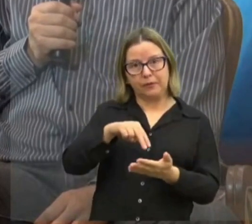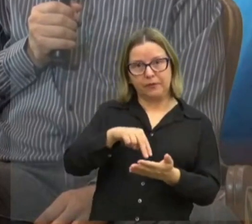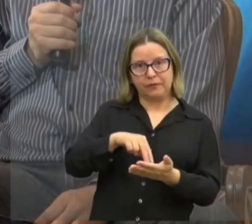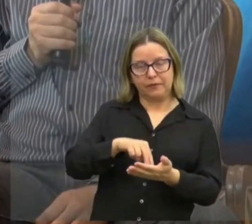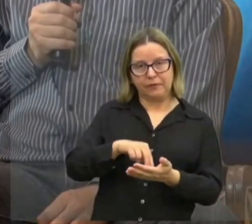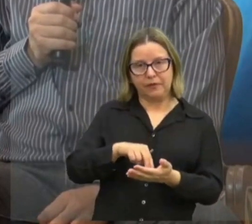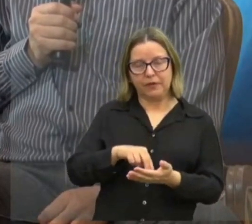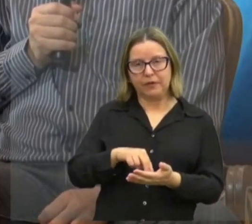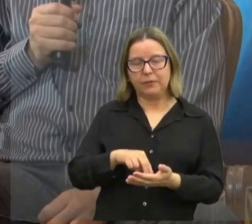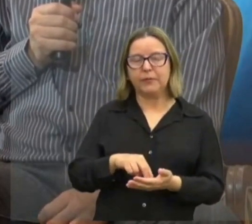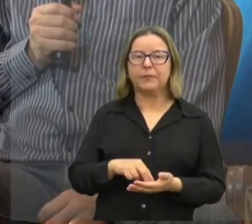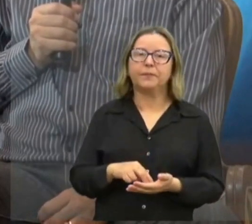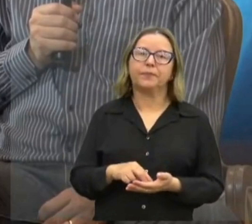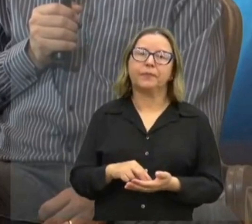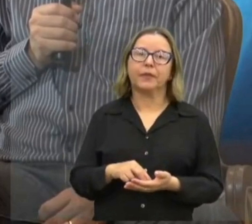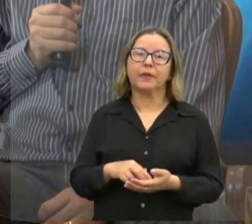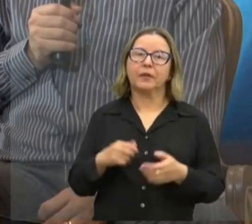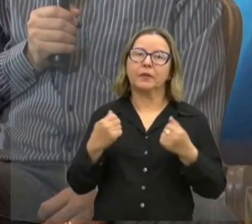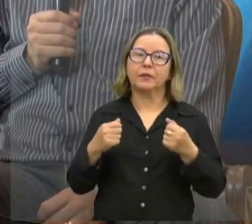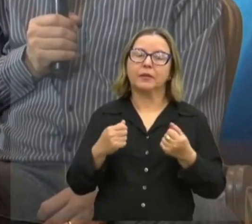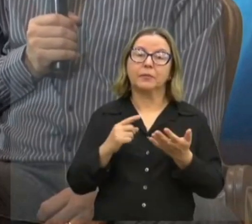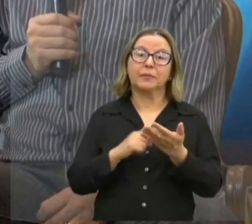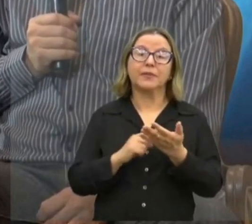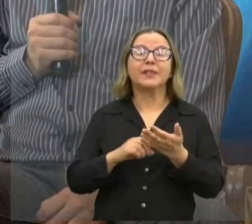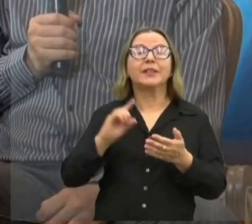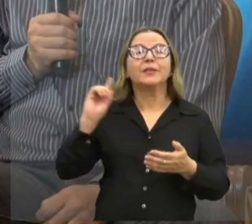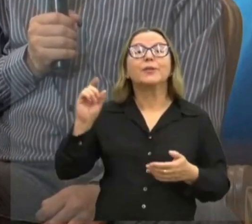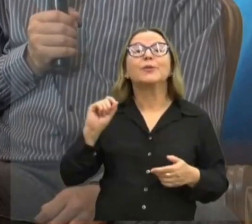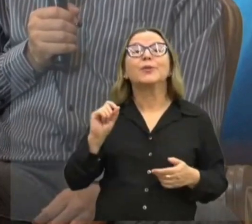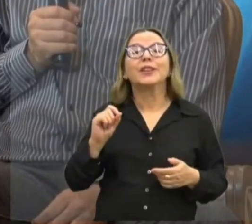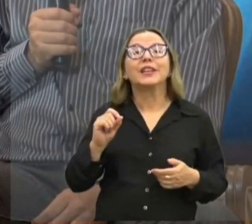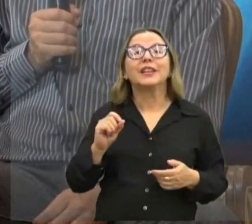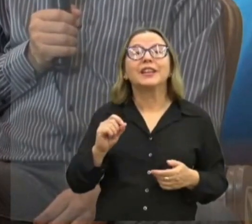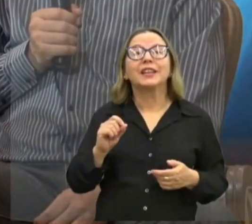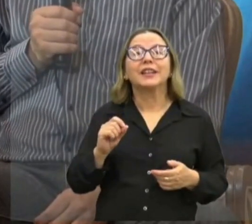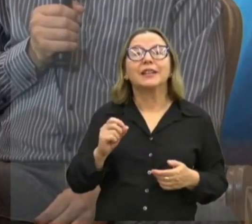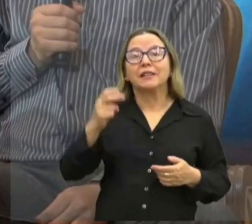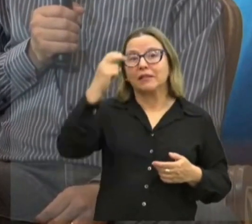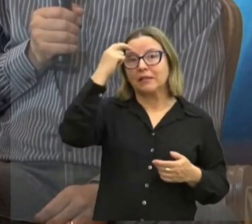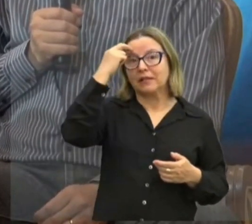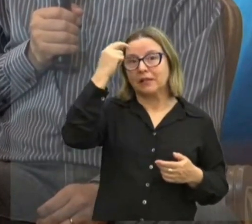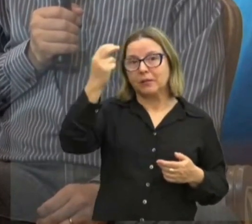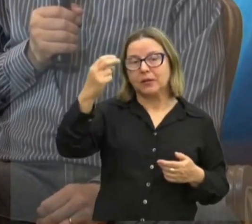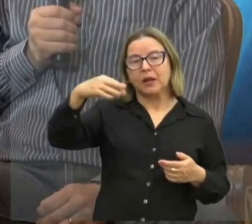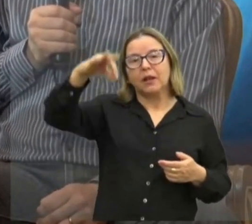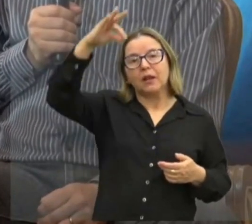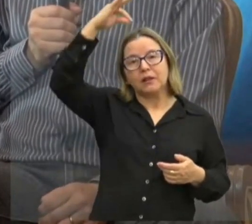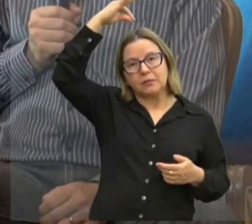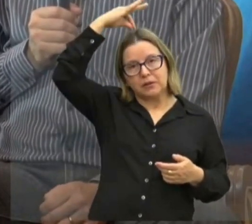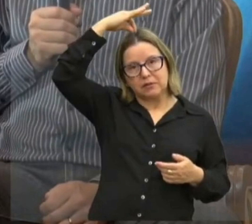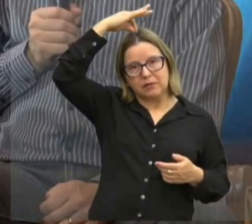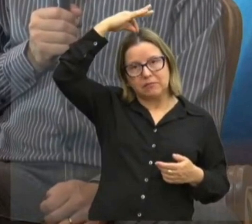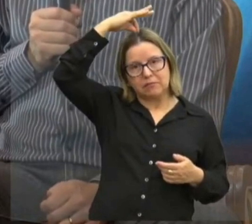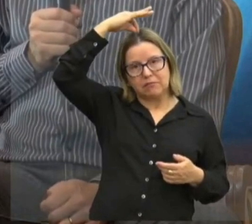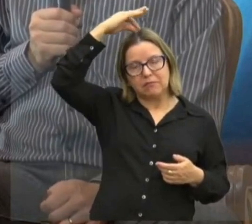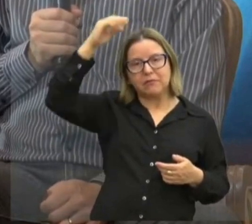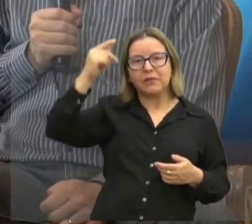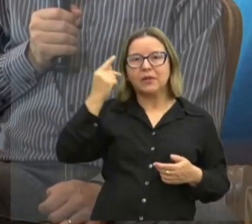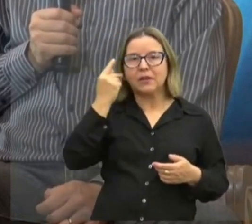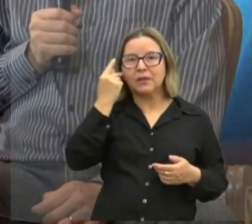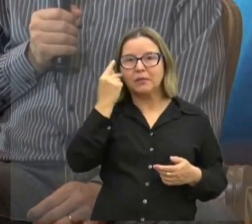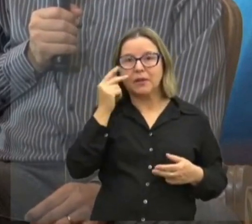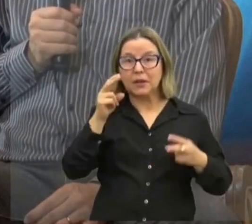circunstâncias. Nós precisamos pedir a Deus o quê? Entendimento espiritual para isso. É verdade. Para olharmos